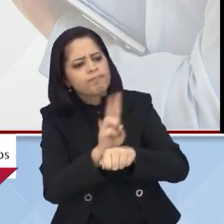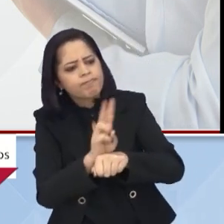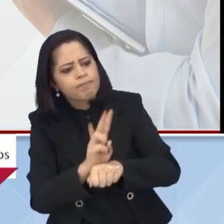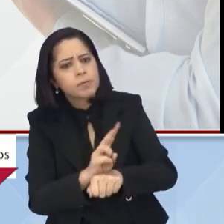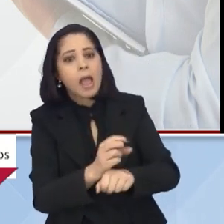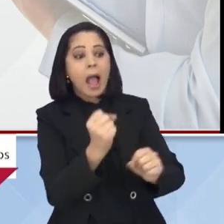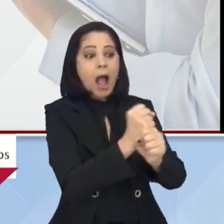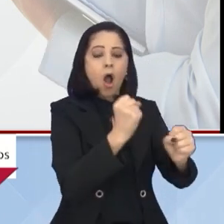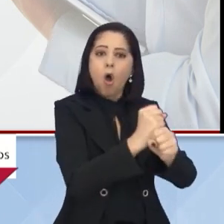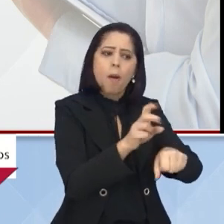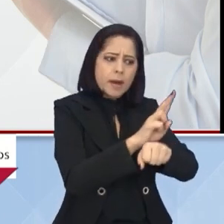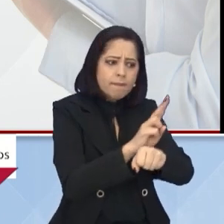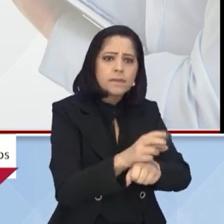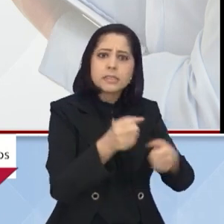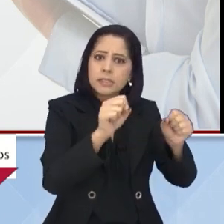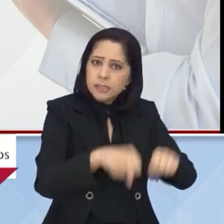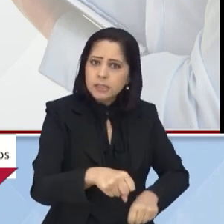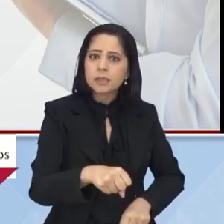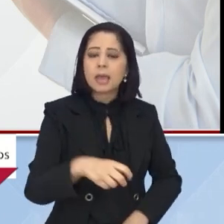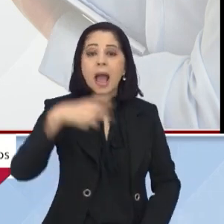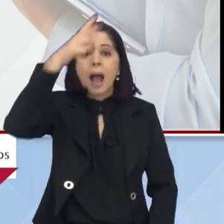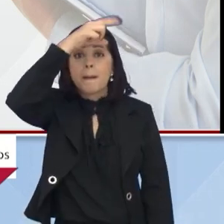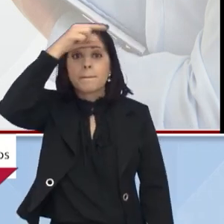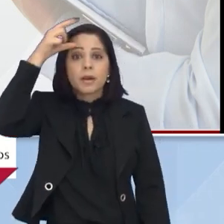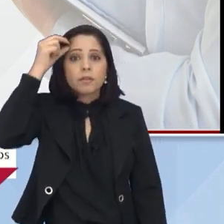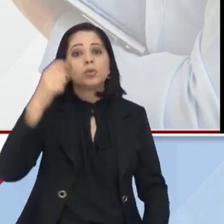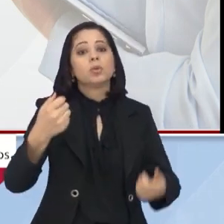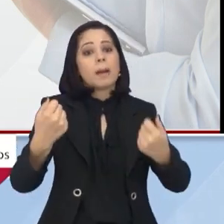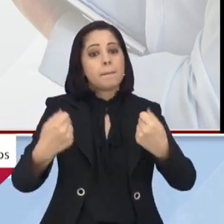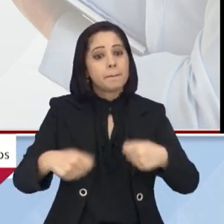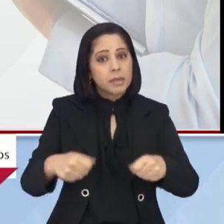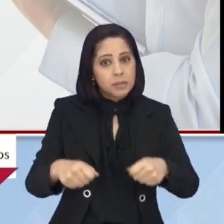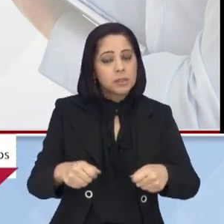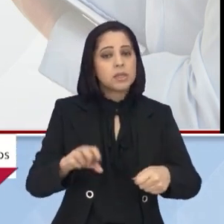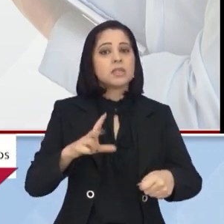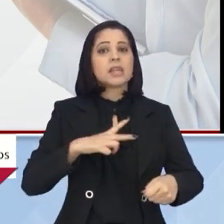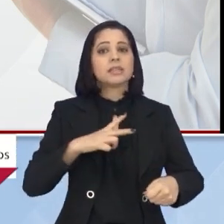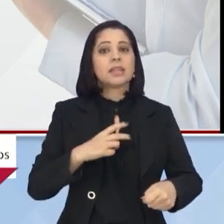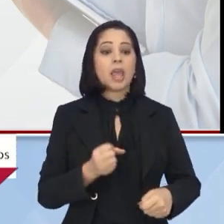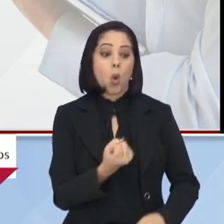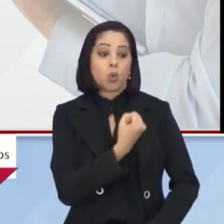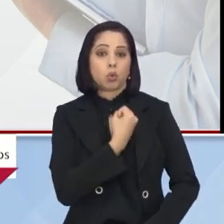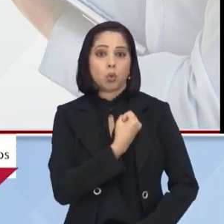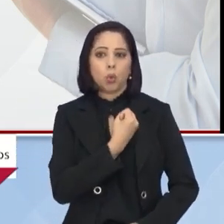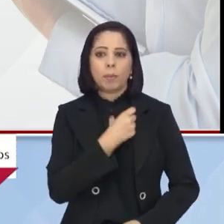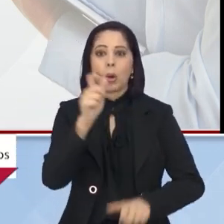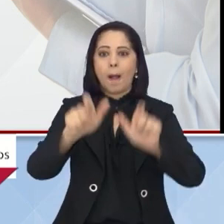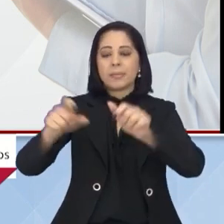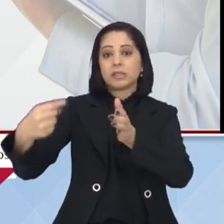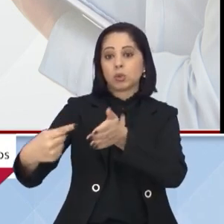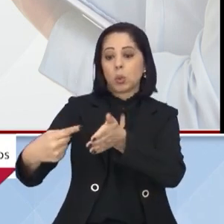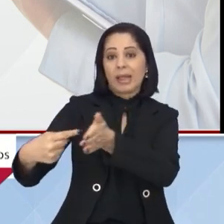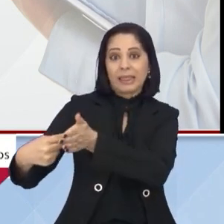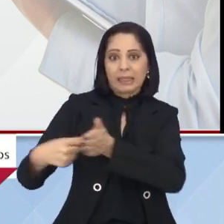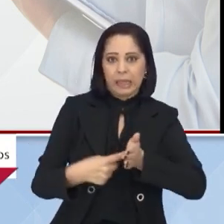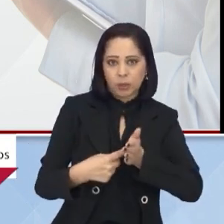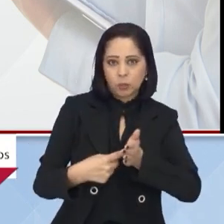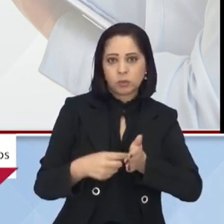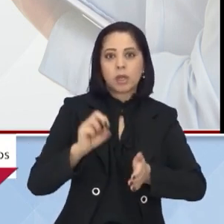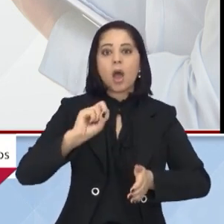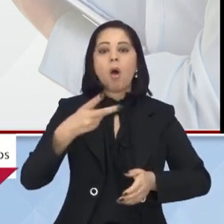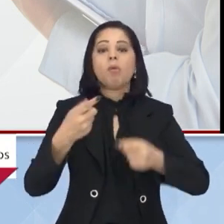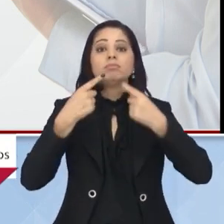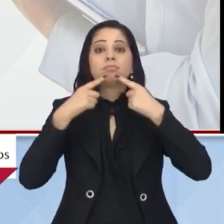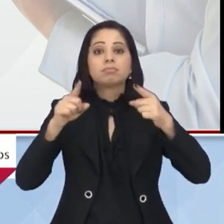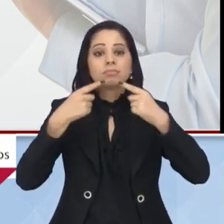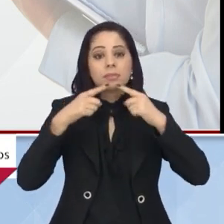loco as prefeituras precisam manter canais para recebimento de denúncias eh reclamações referentes à prestação desse